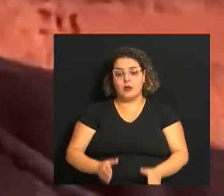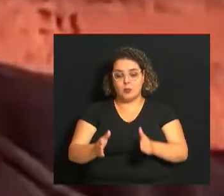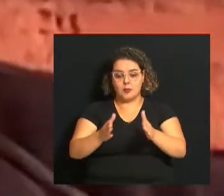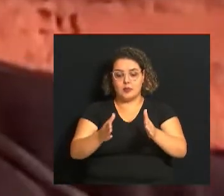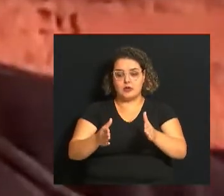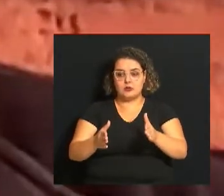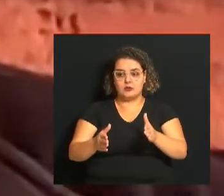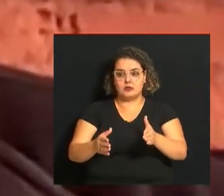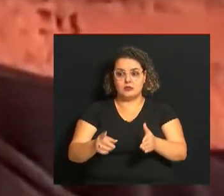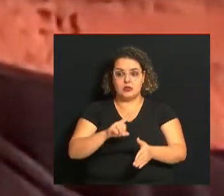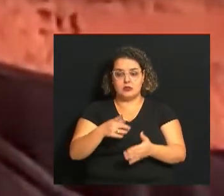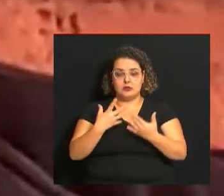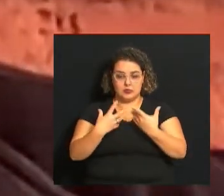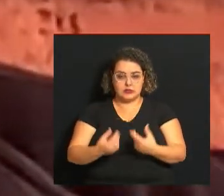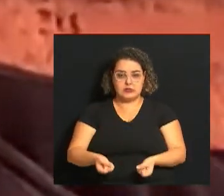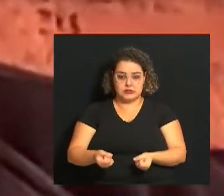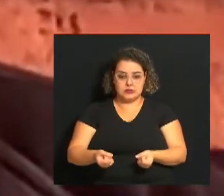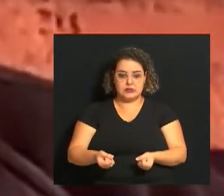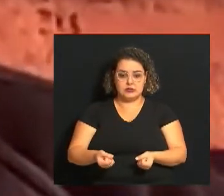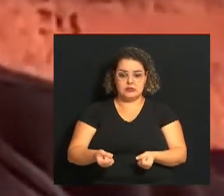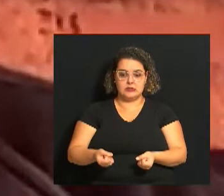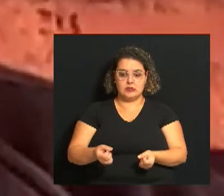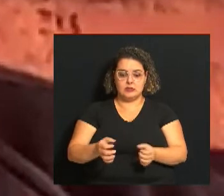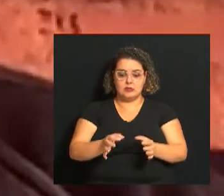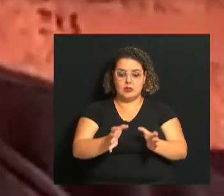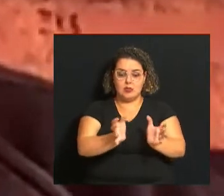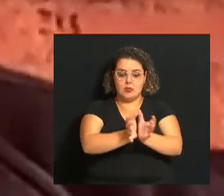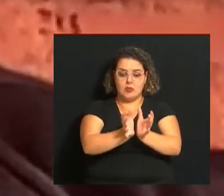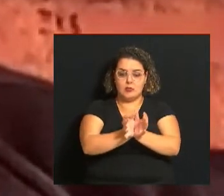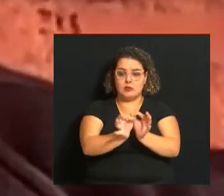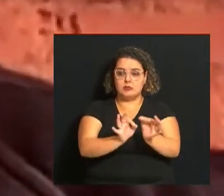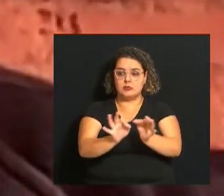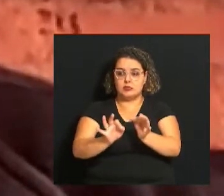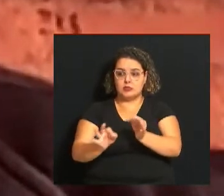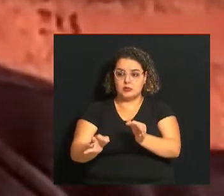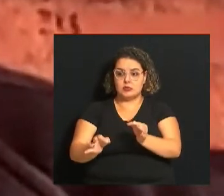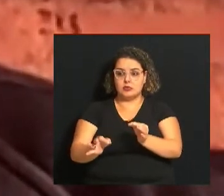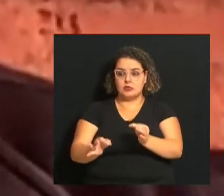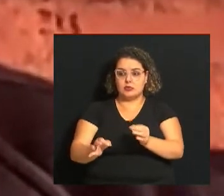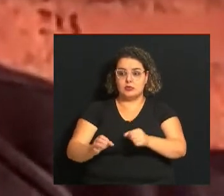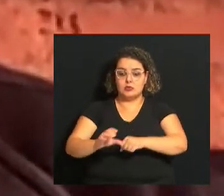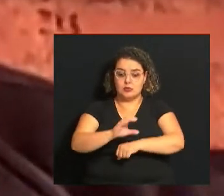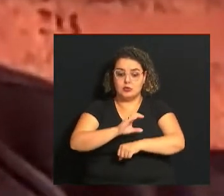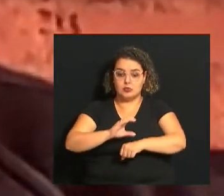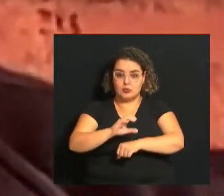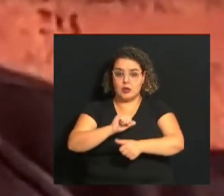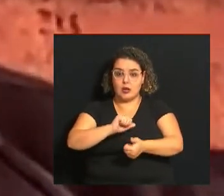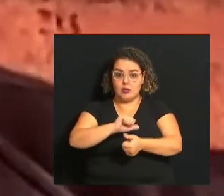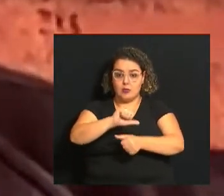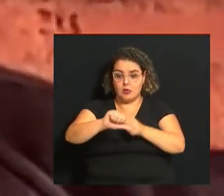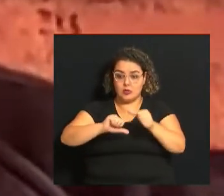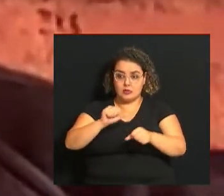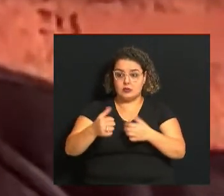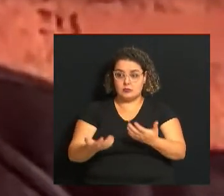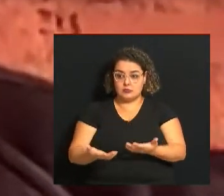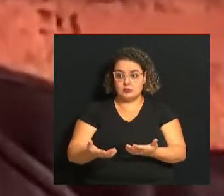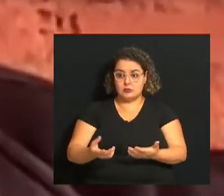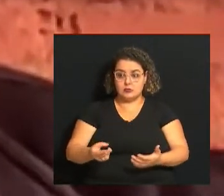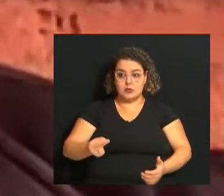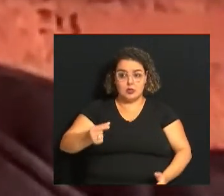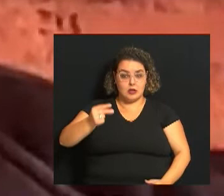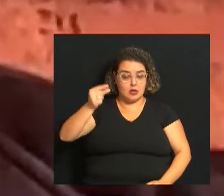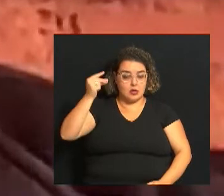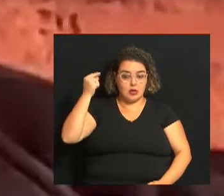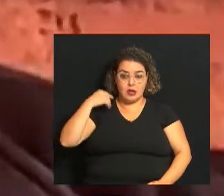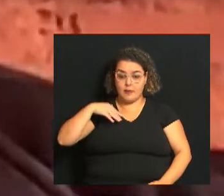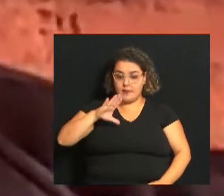Organizou um grupo para fazer um estudo de reforma do seu sistema constitucional da sua Constituição, que é a mais antiga do mundo